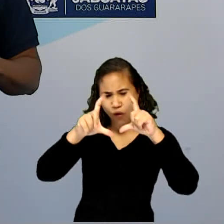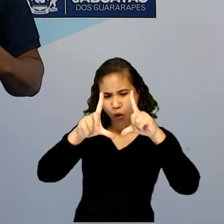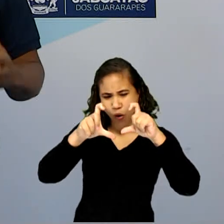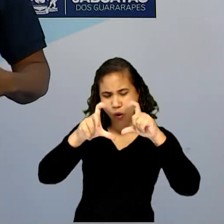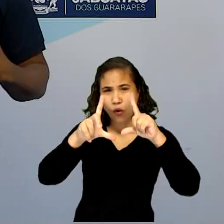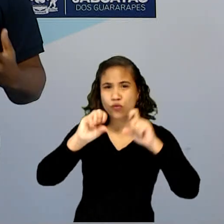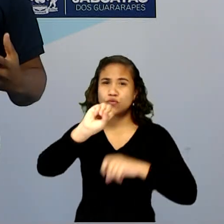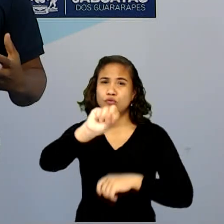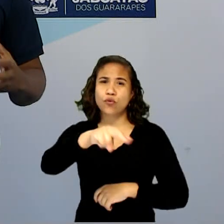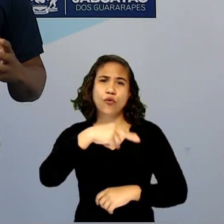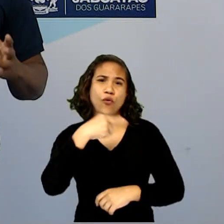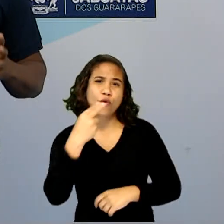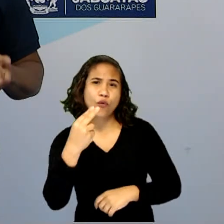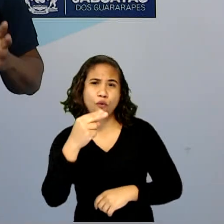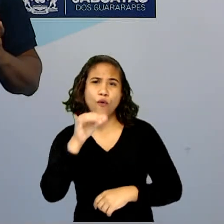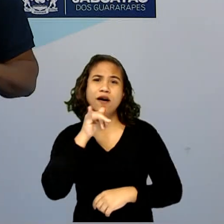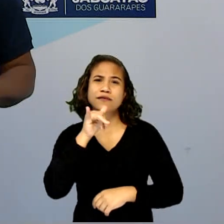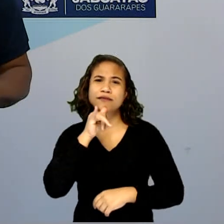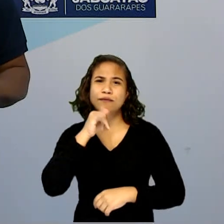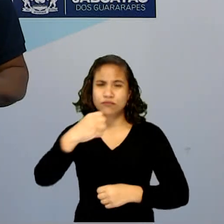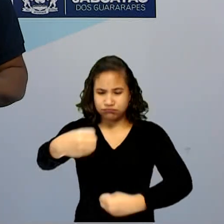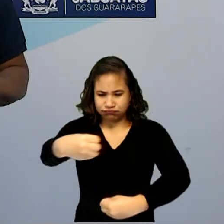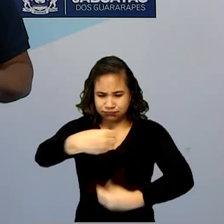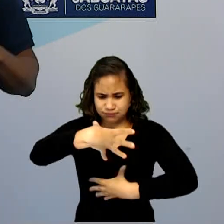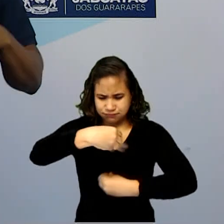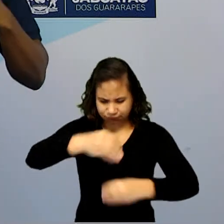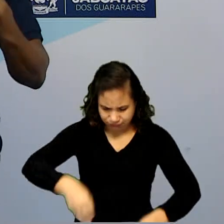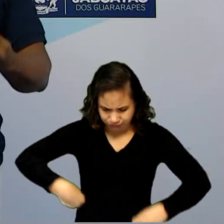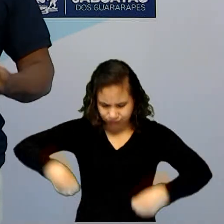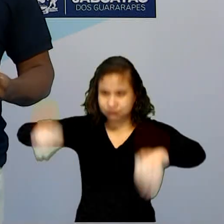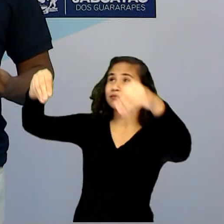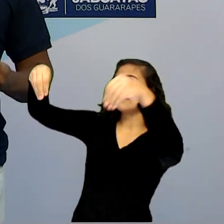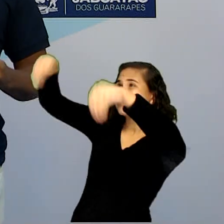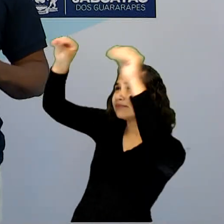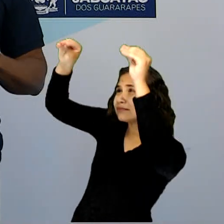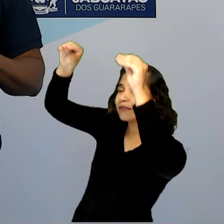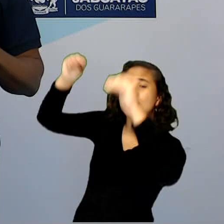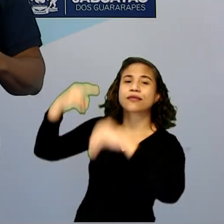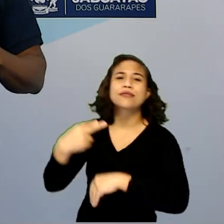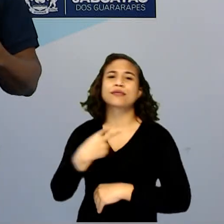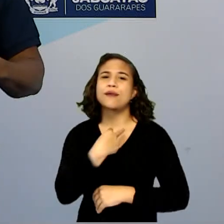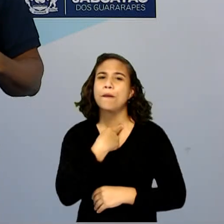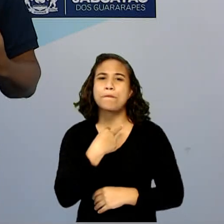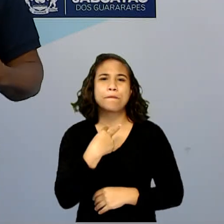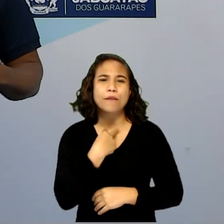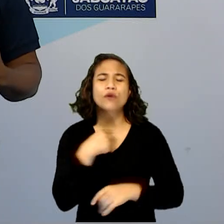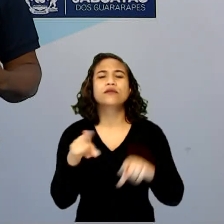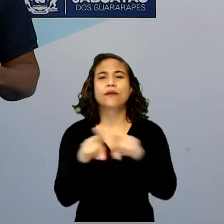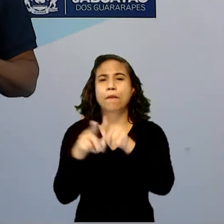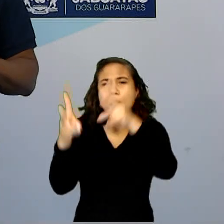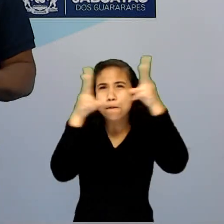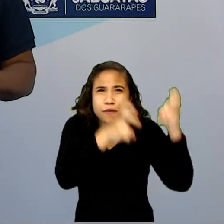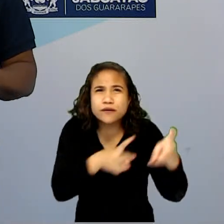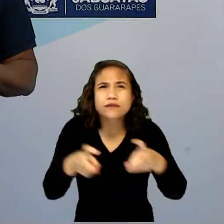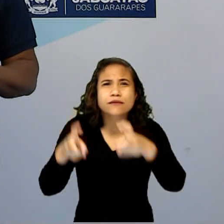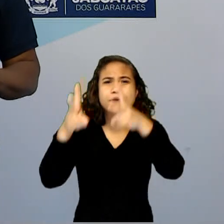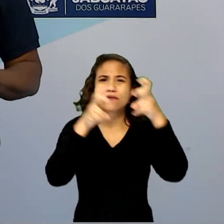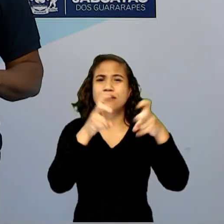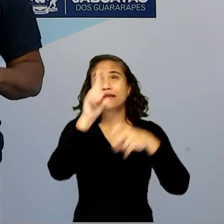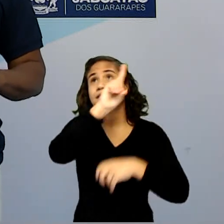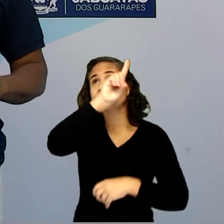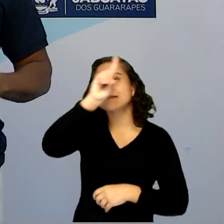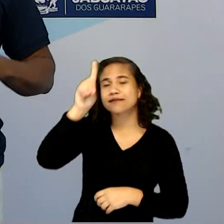ou radiografias para olhar para o sol. E um dos métodos para observar o sol de dia